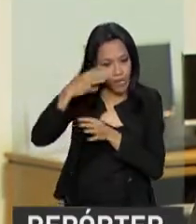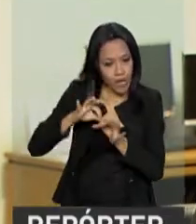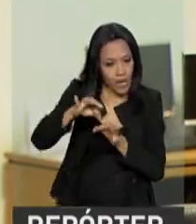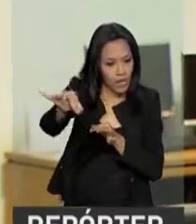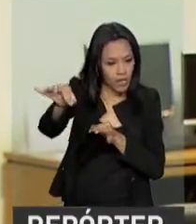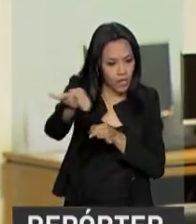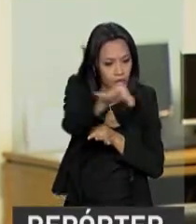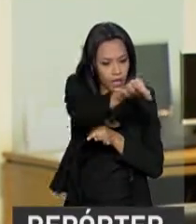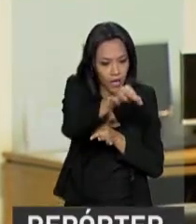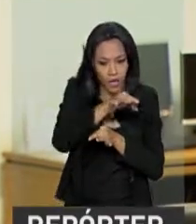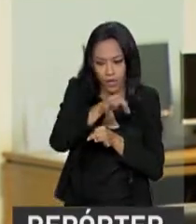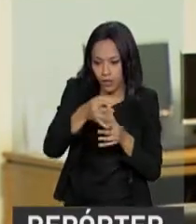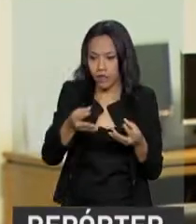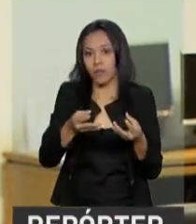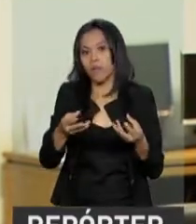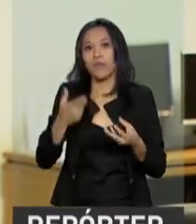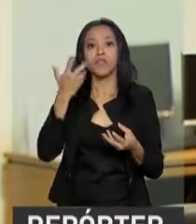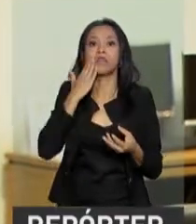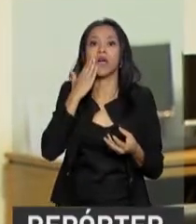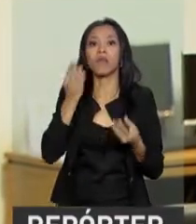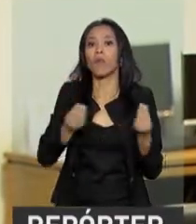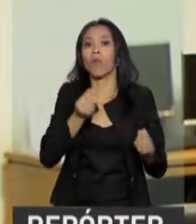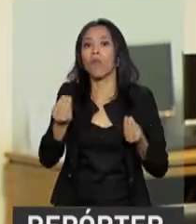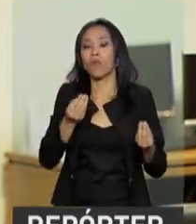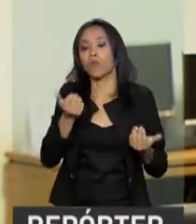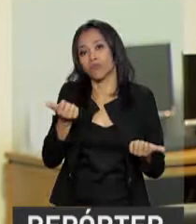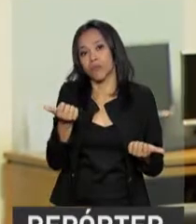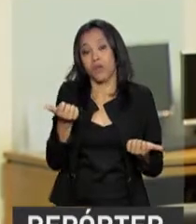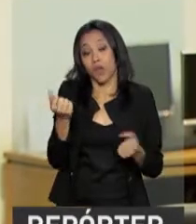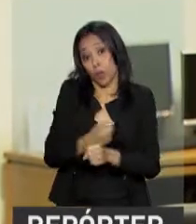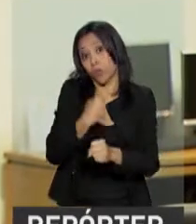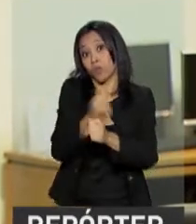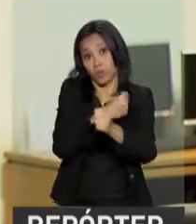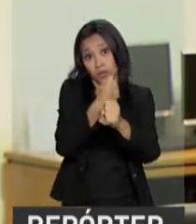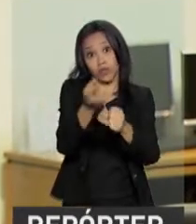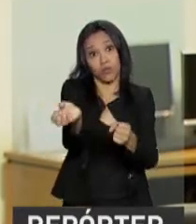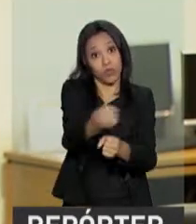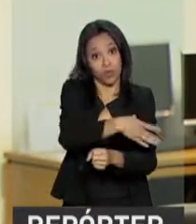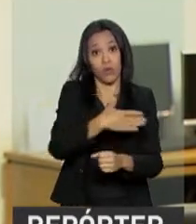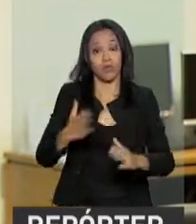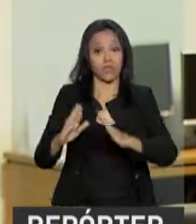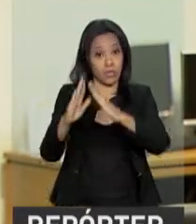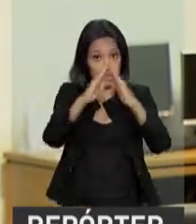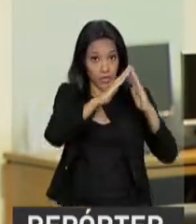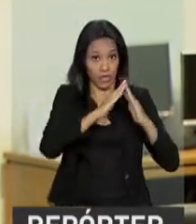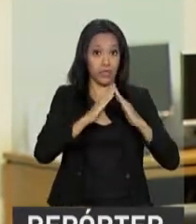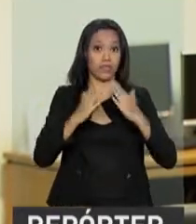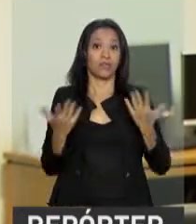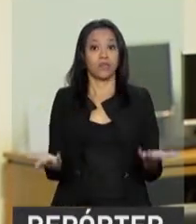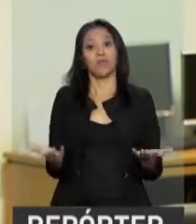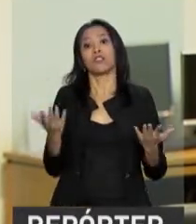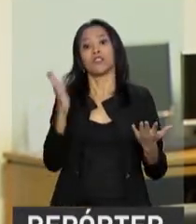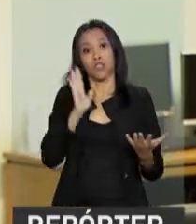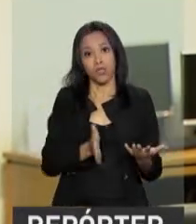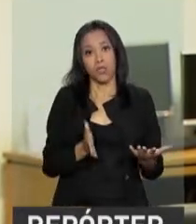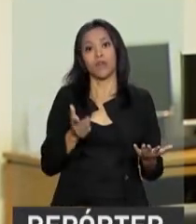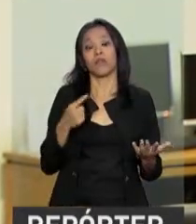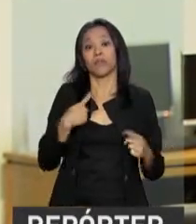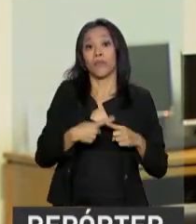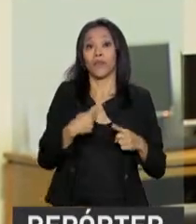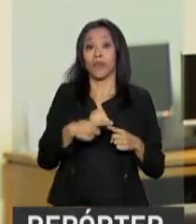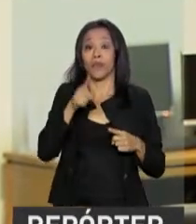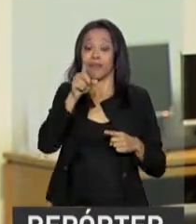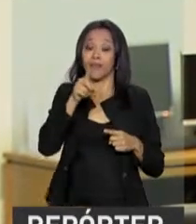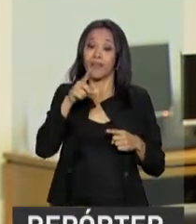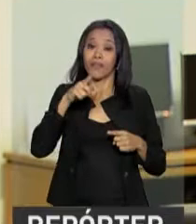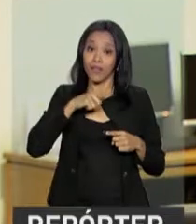consiga contribuir, para que a gente auxilie, seja na construção de novas moradias do âmbito Minha Casa Minha Vida, já urbana, porque terão as